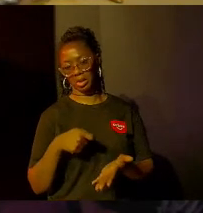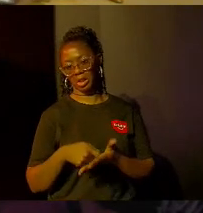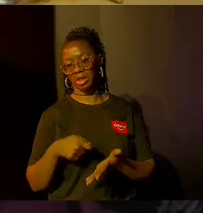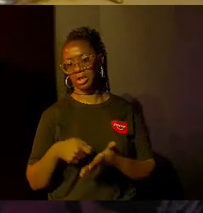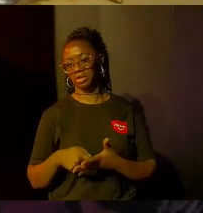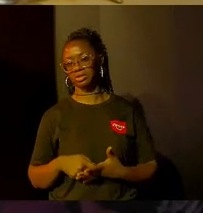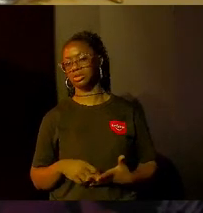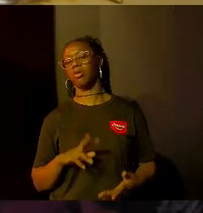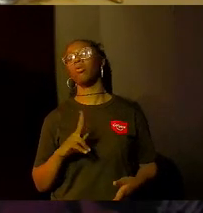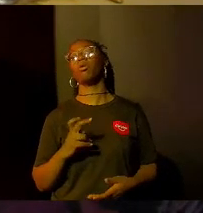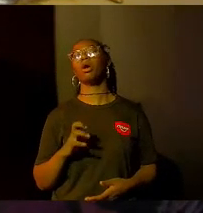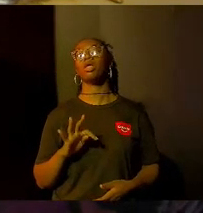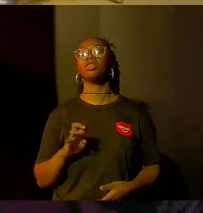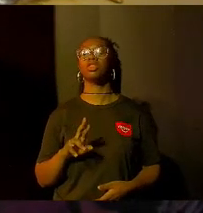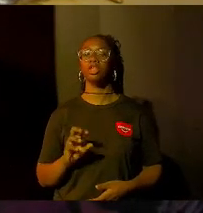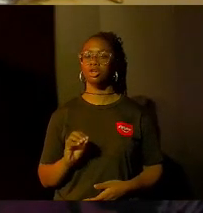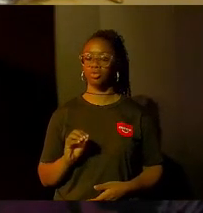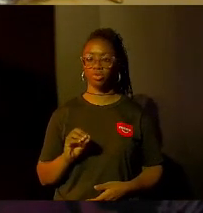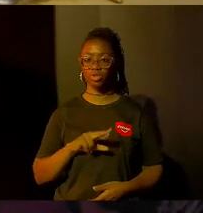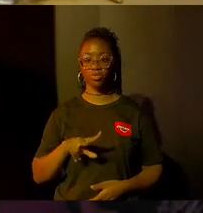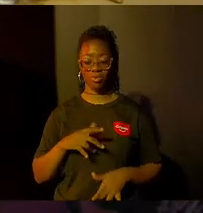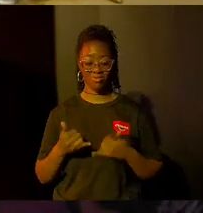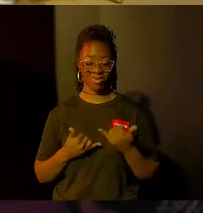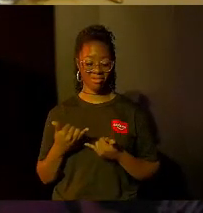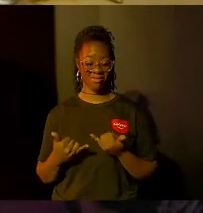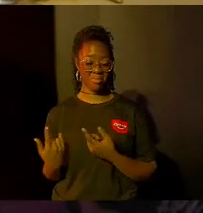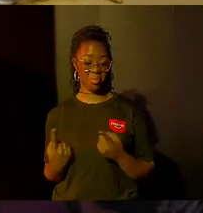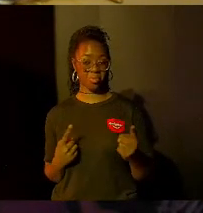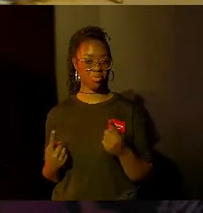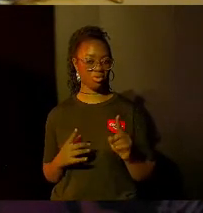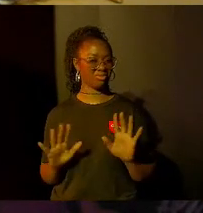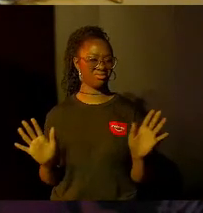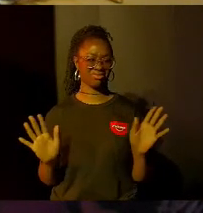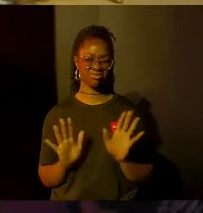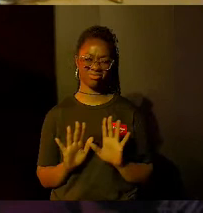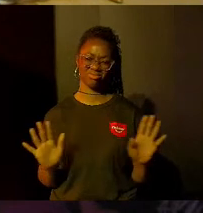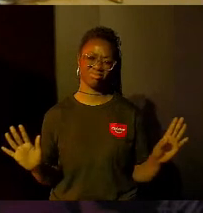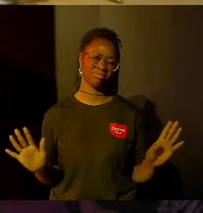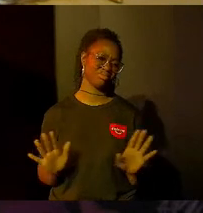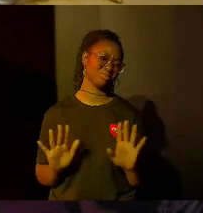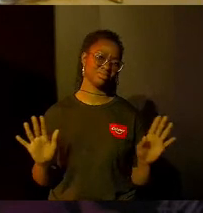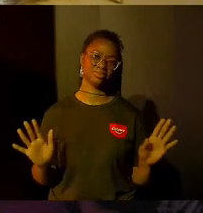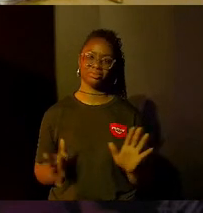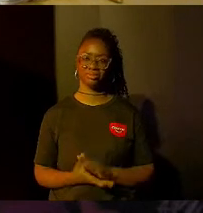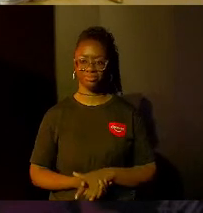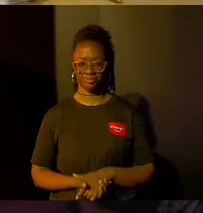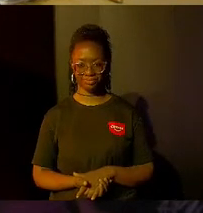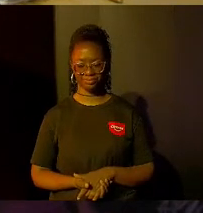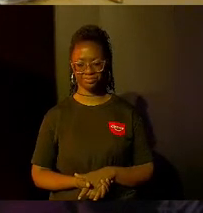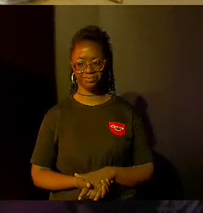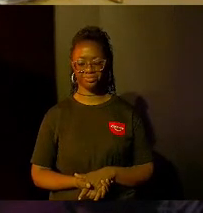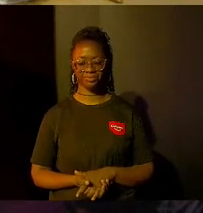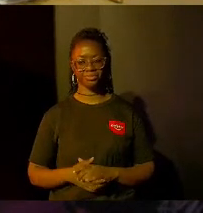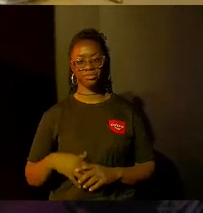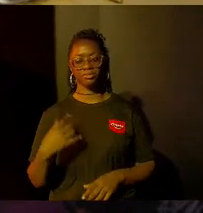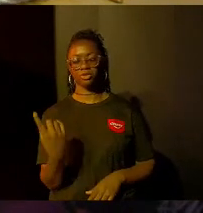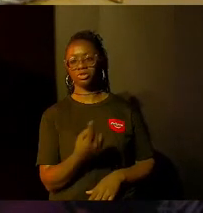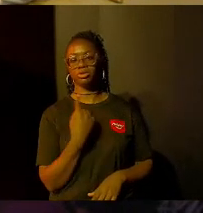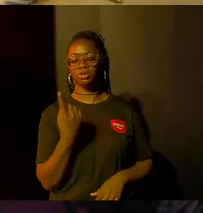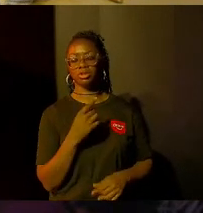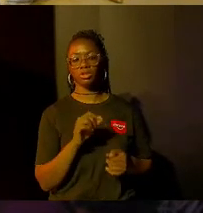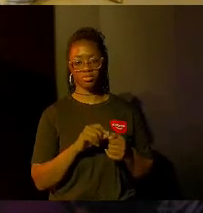mas que não é uma brincadeira o que a gente está fazendo enquanto